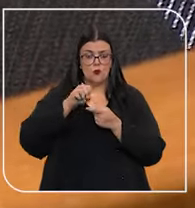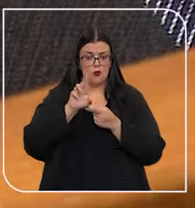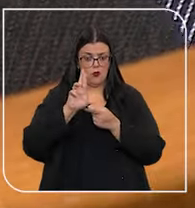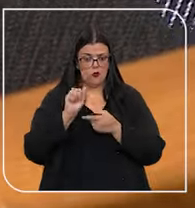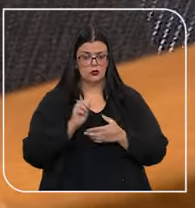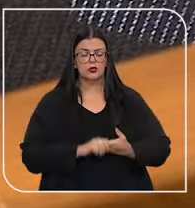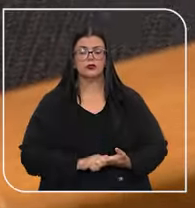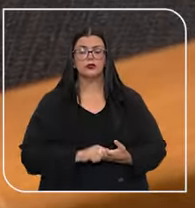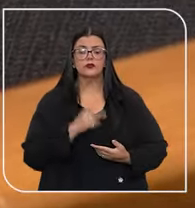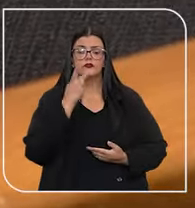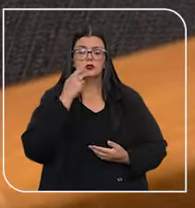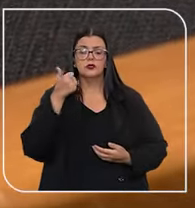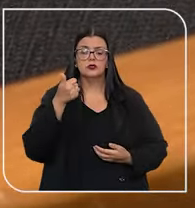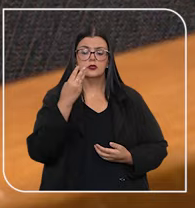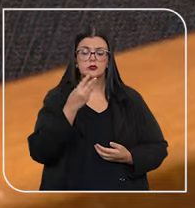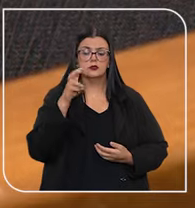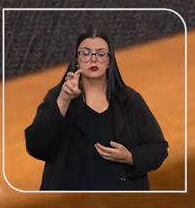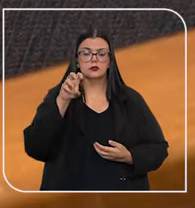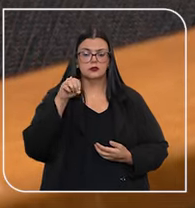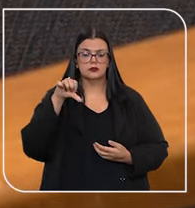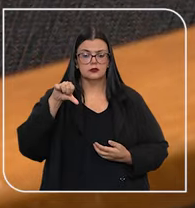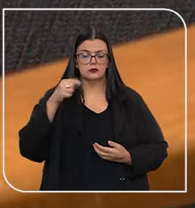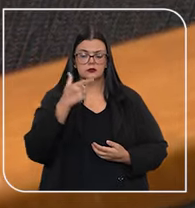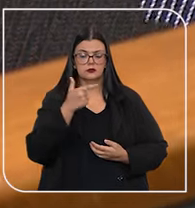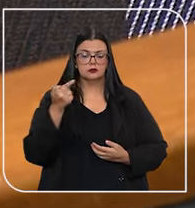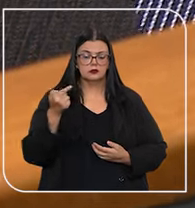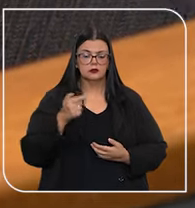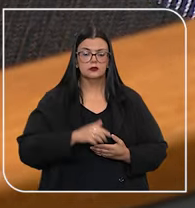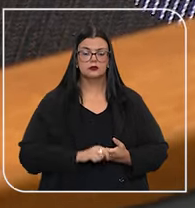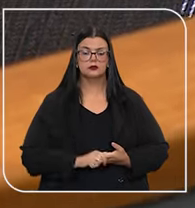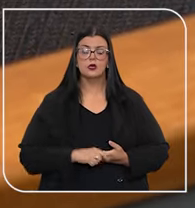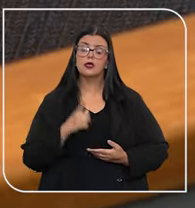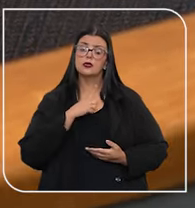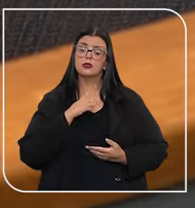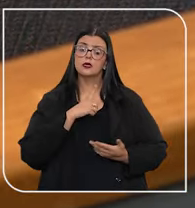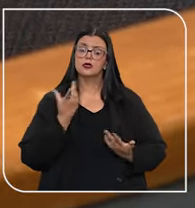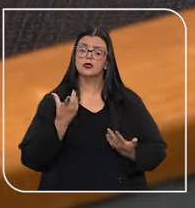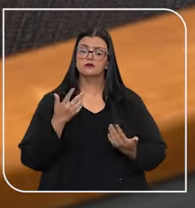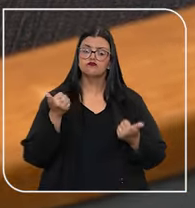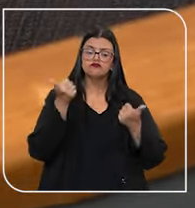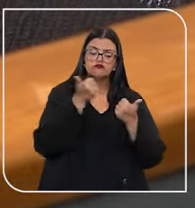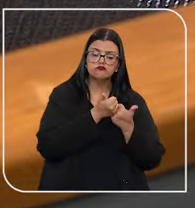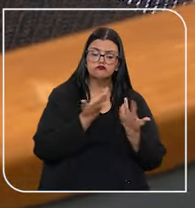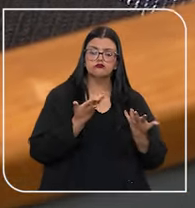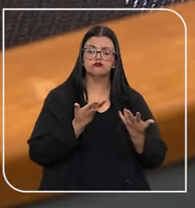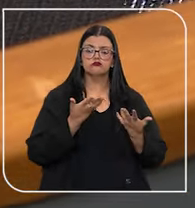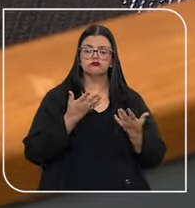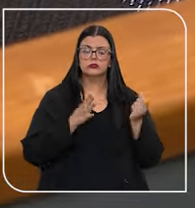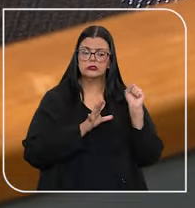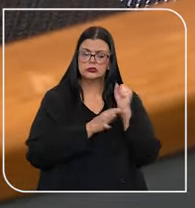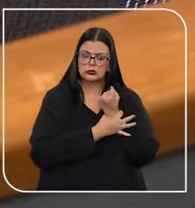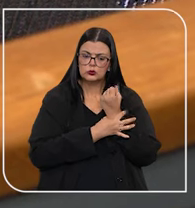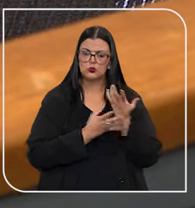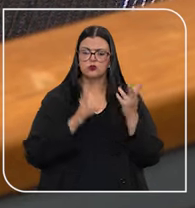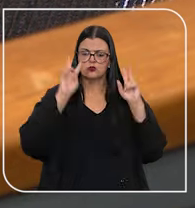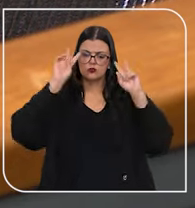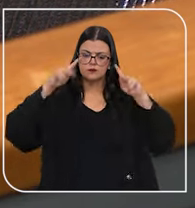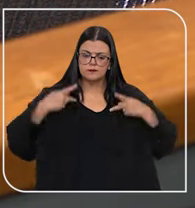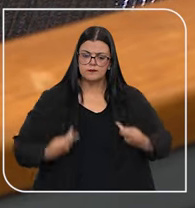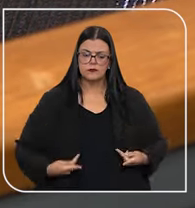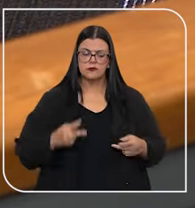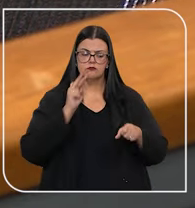turma Ministro Moura Ribeiro destacou que a lei 13.509 de 2017 oferece uma alternativa mais segura e